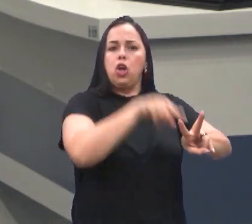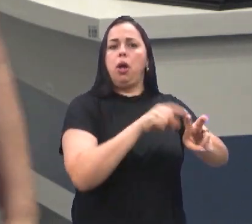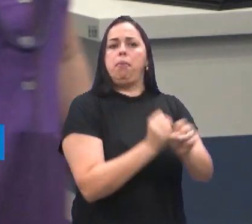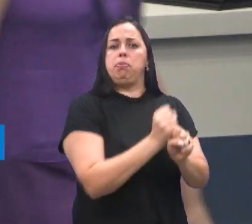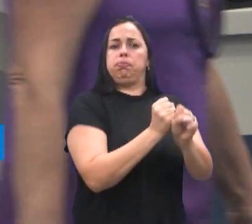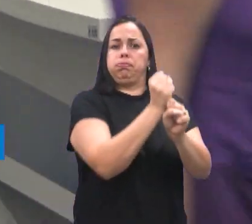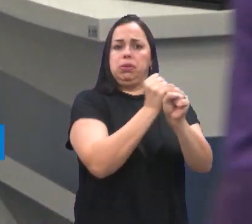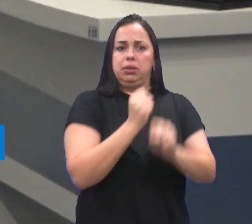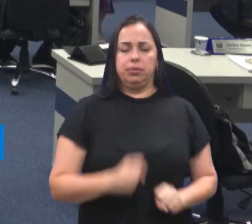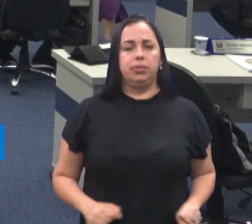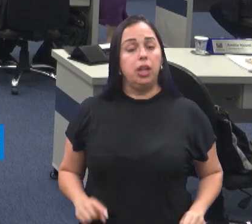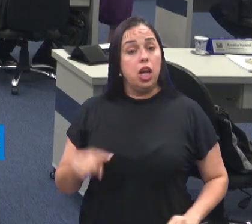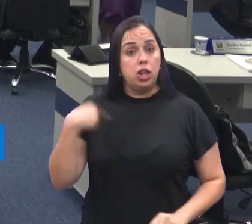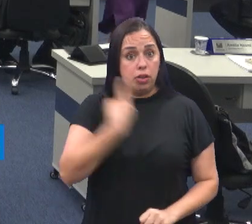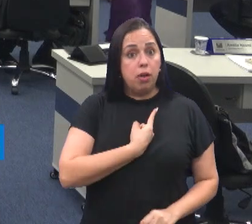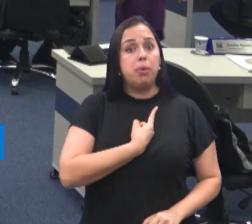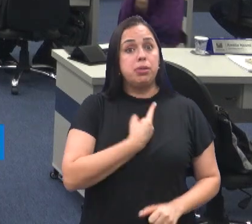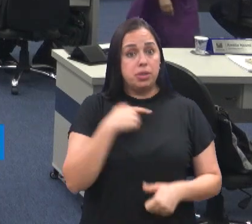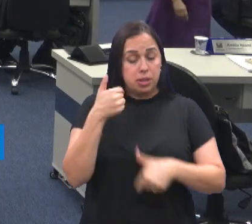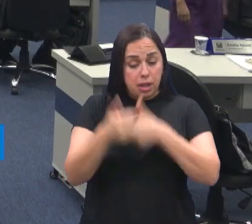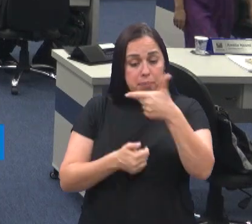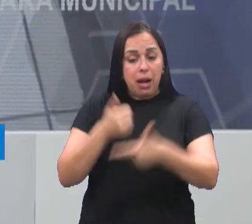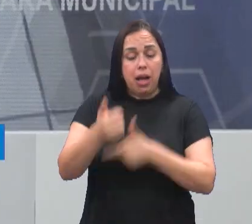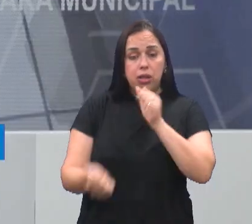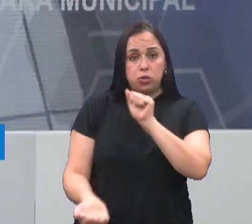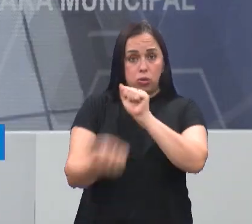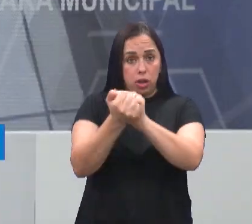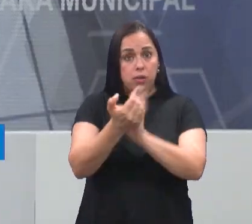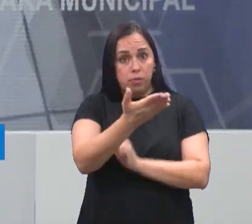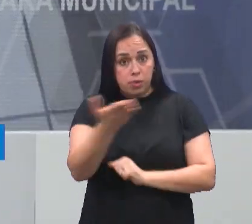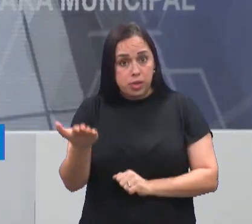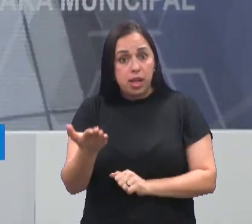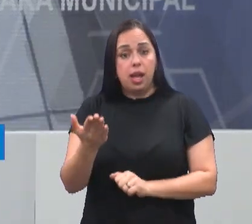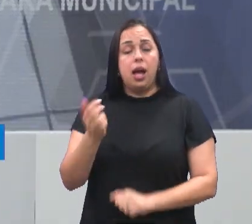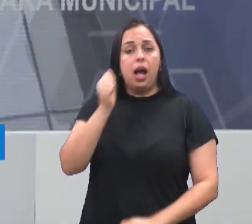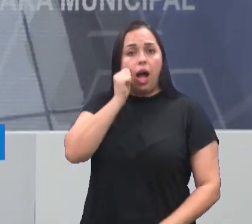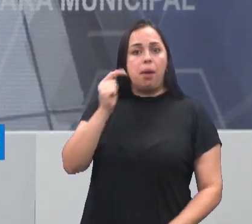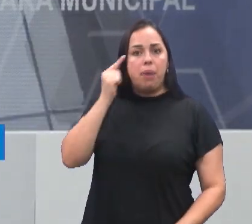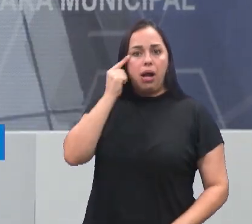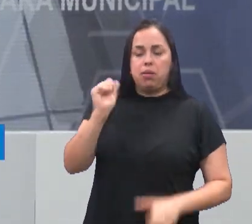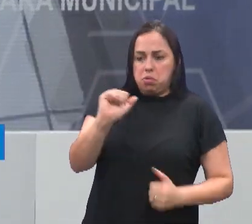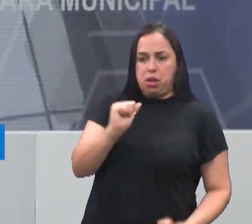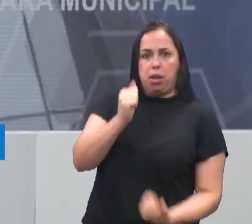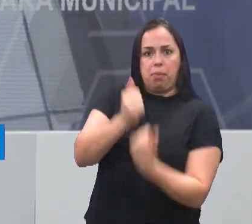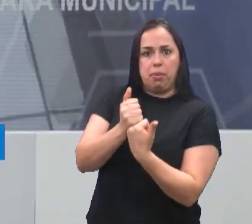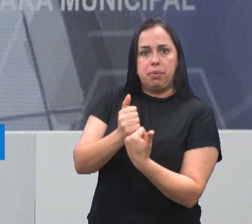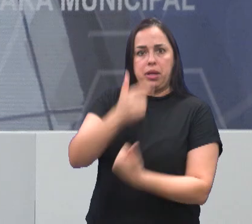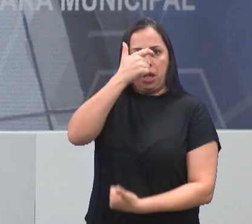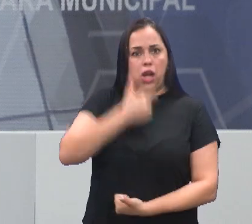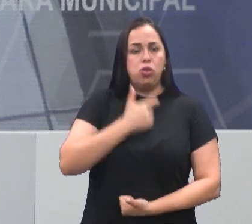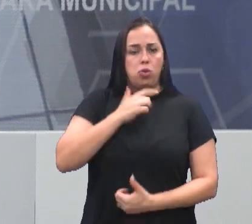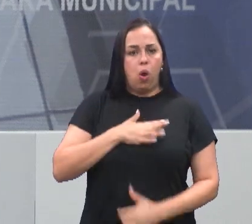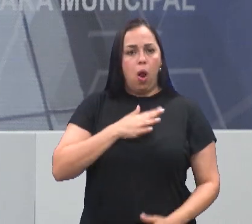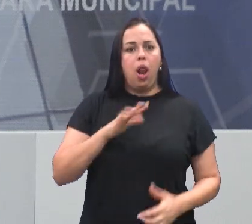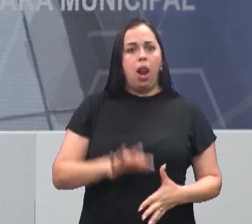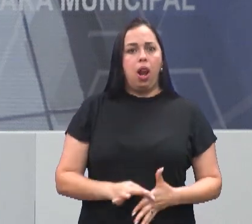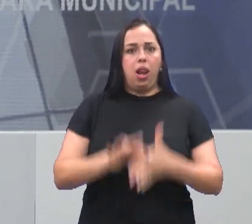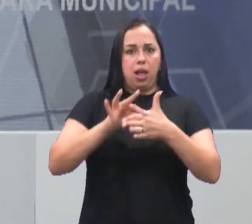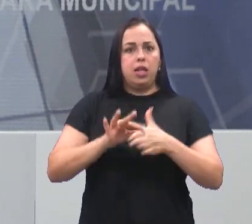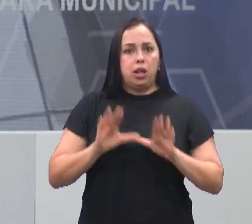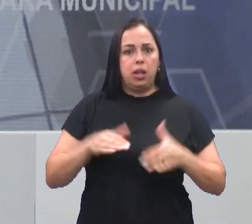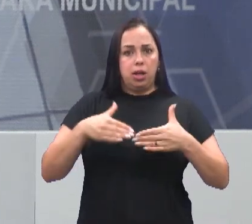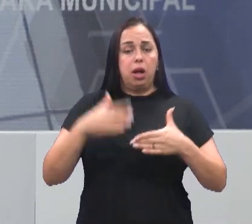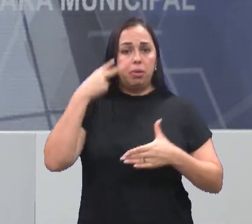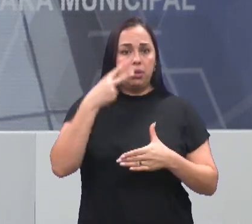criminosos. E nós vamos trabalhar em conjunto. Vossa Excelência terá o meu apoio nessa casa, como líder dessa frente parlamentar, e peço e